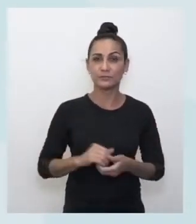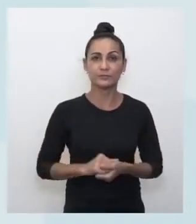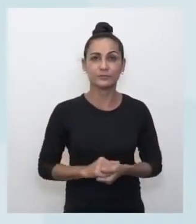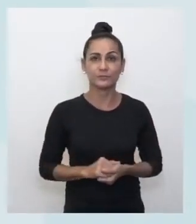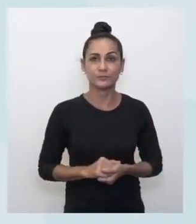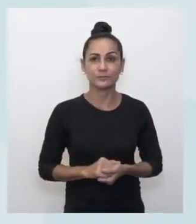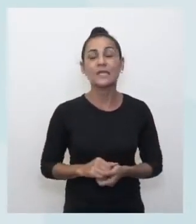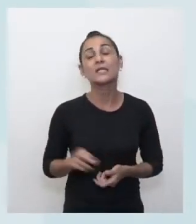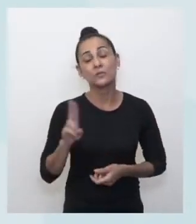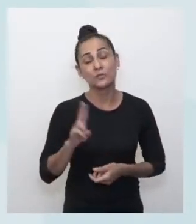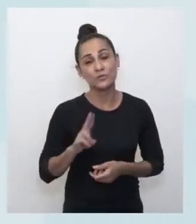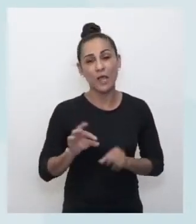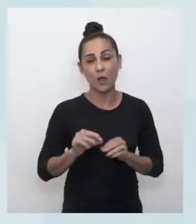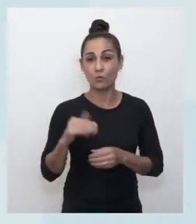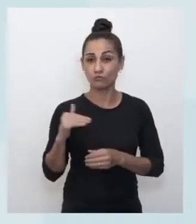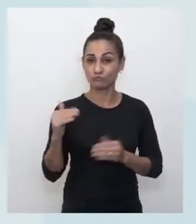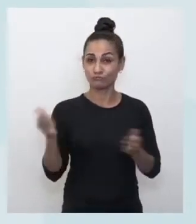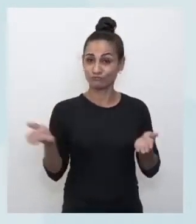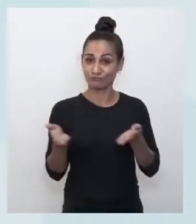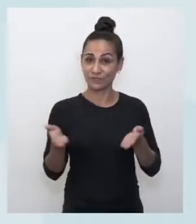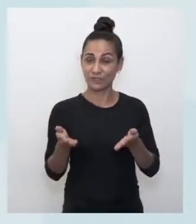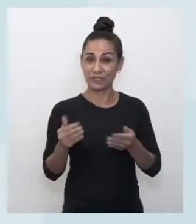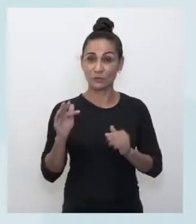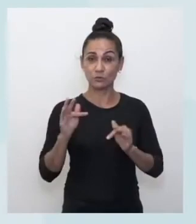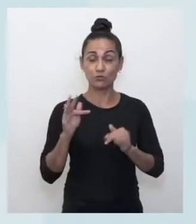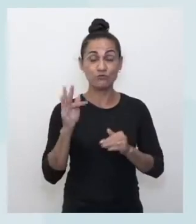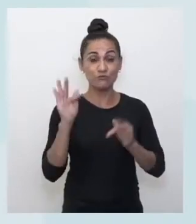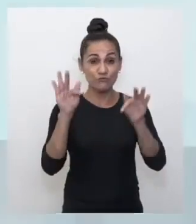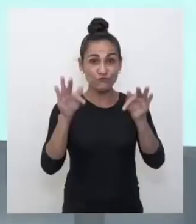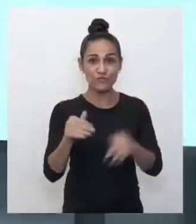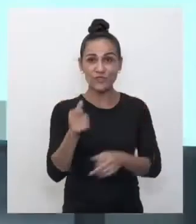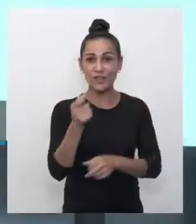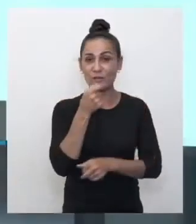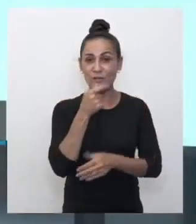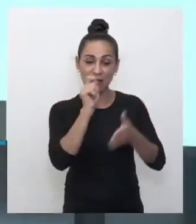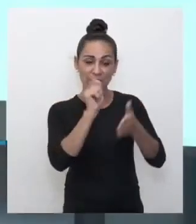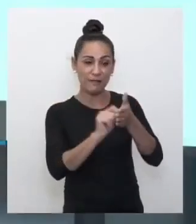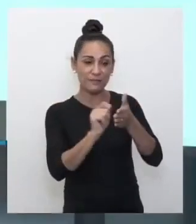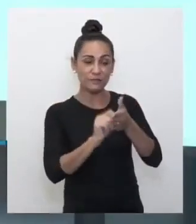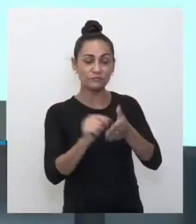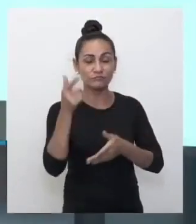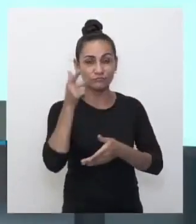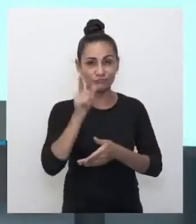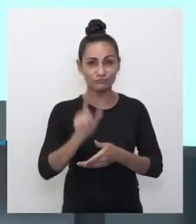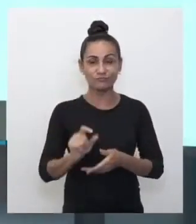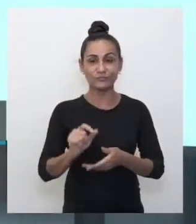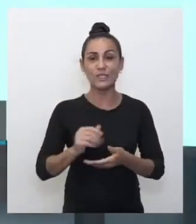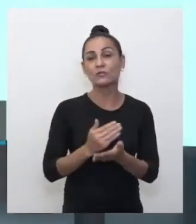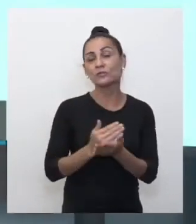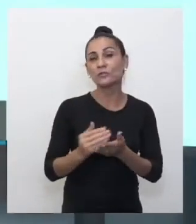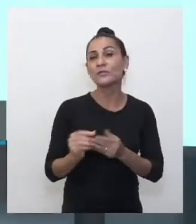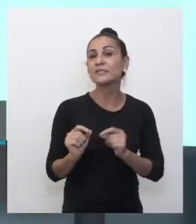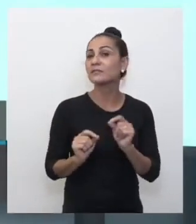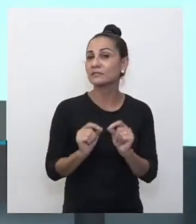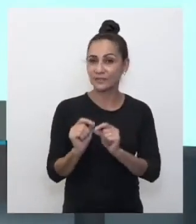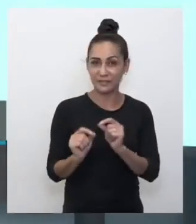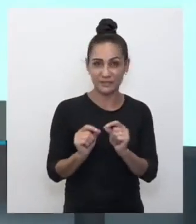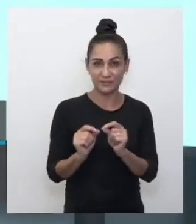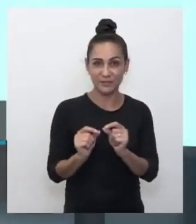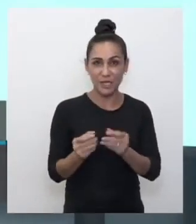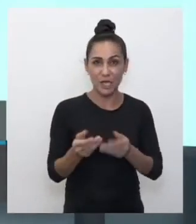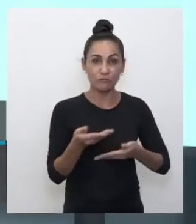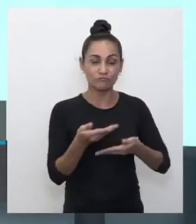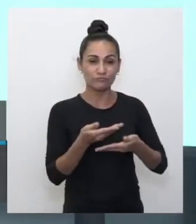joke. Usar o presente simples para escrever o final de uma piada. Alright, so let's get started. Vamos começar aqui com uma primeira